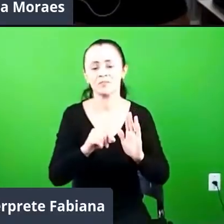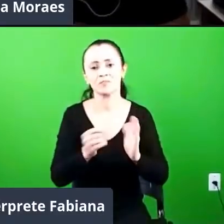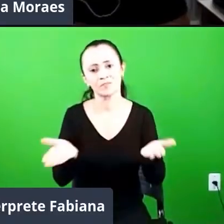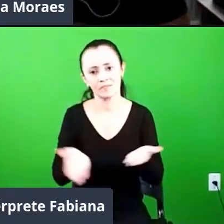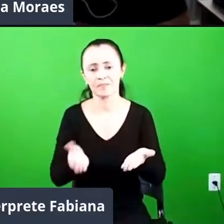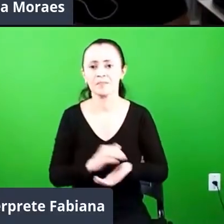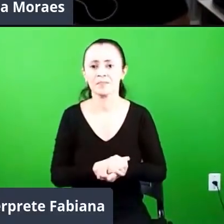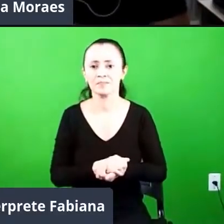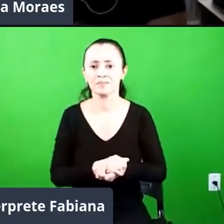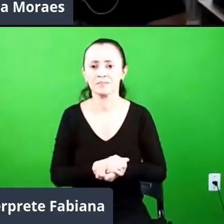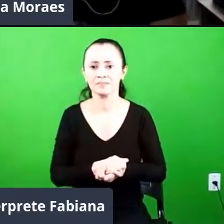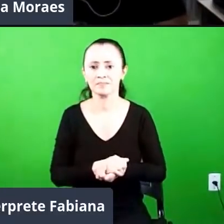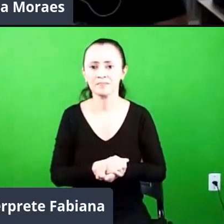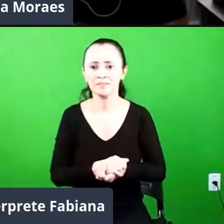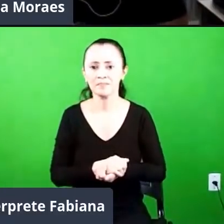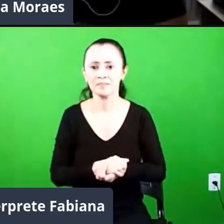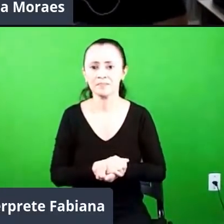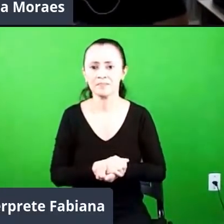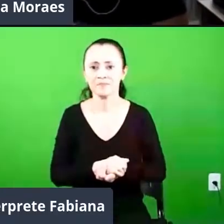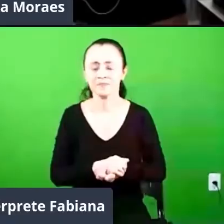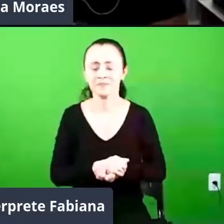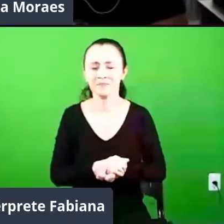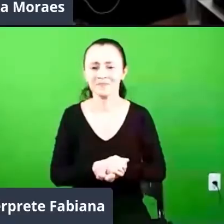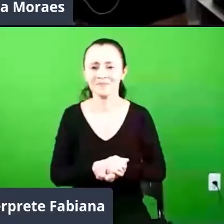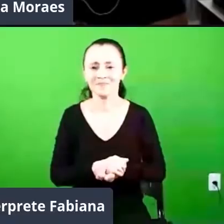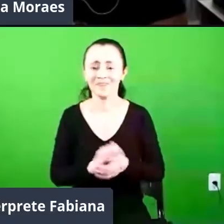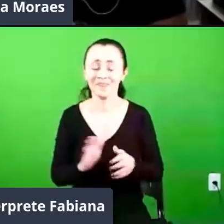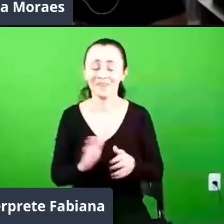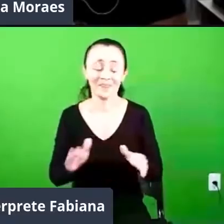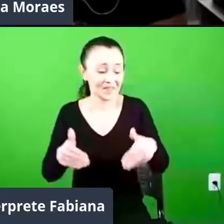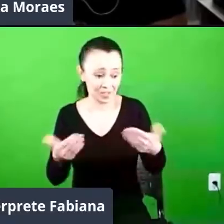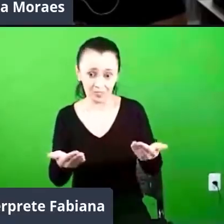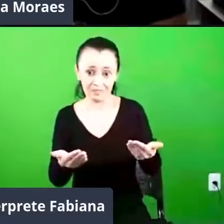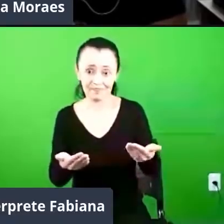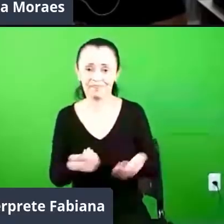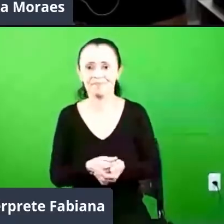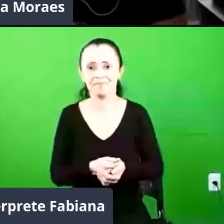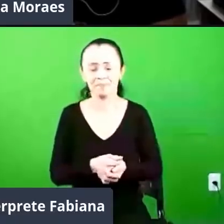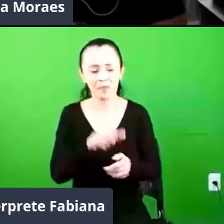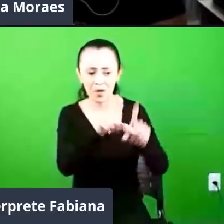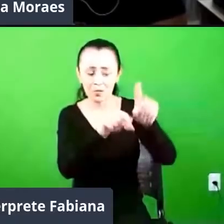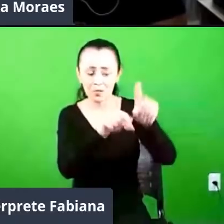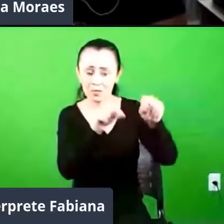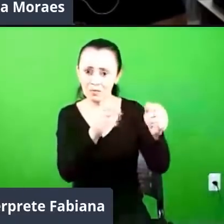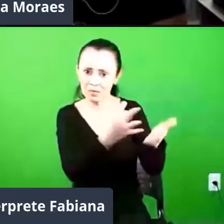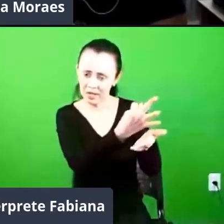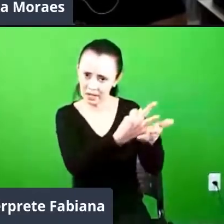Então, eu tenho priorizado colocar textinhos